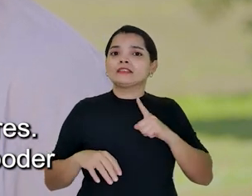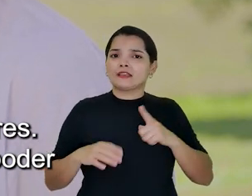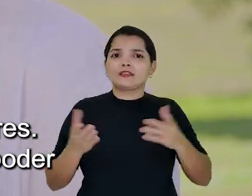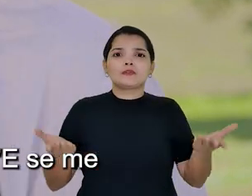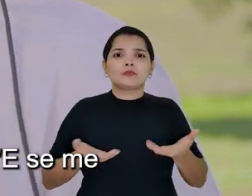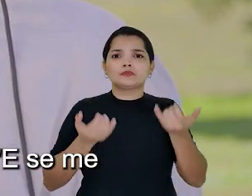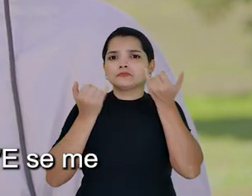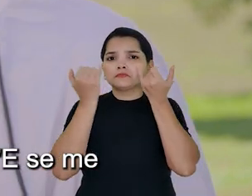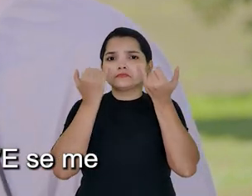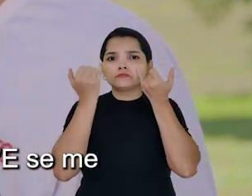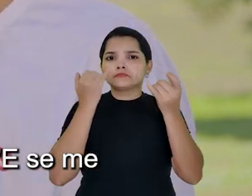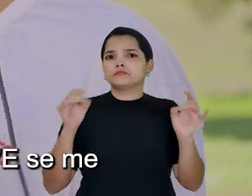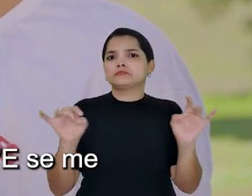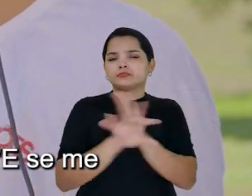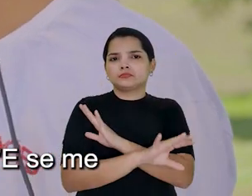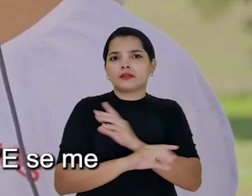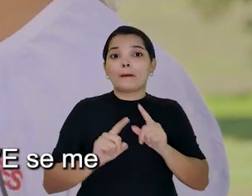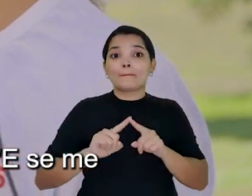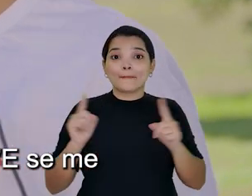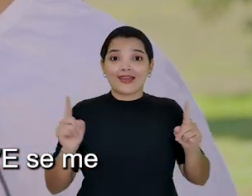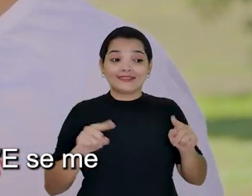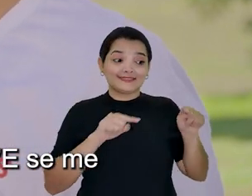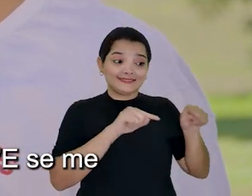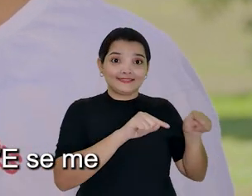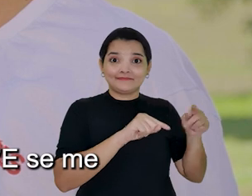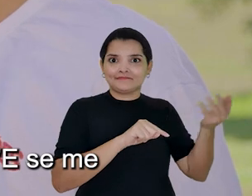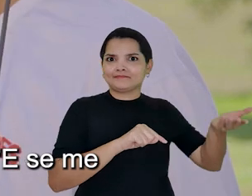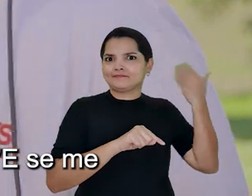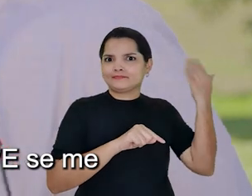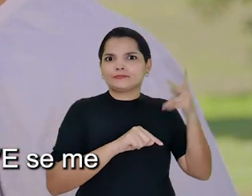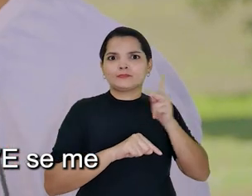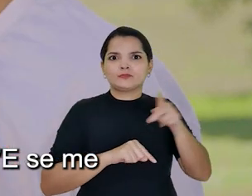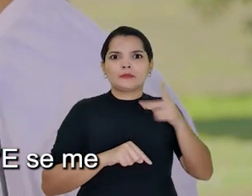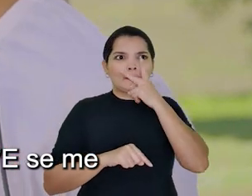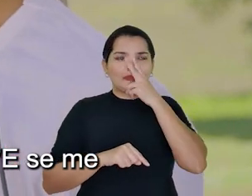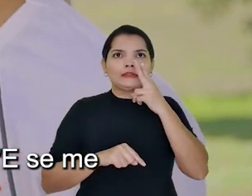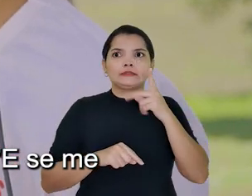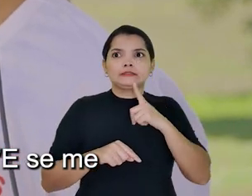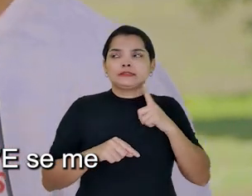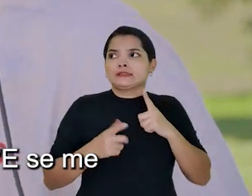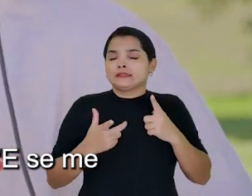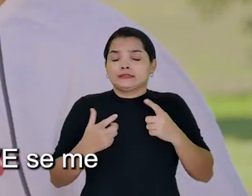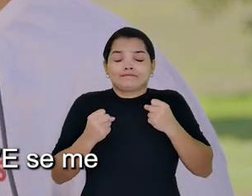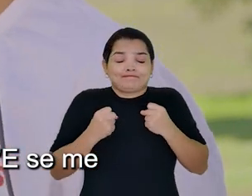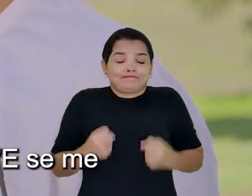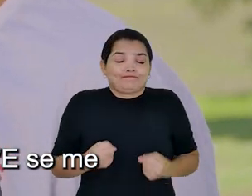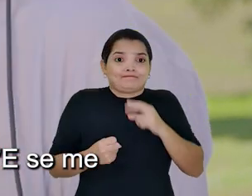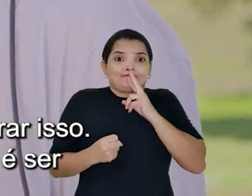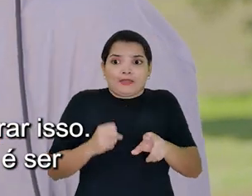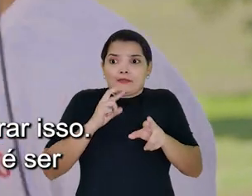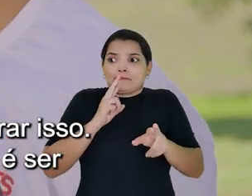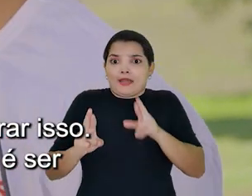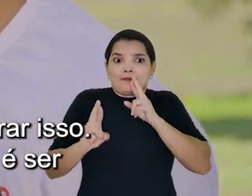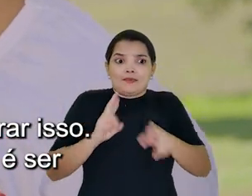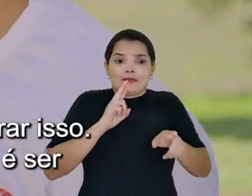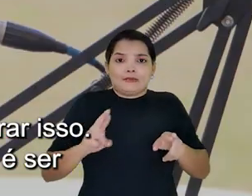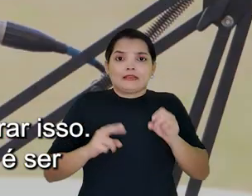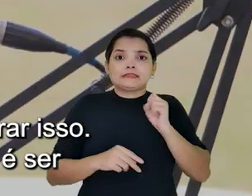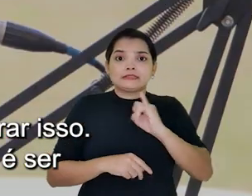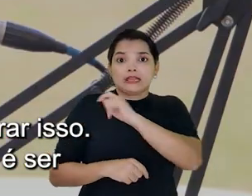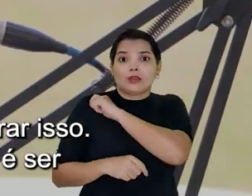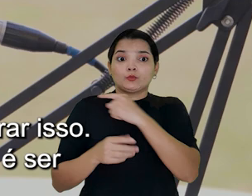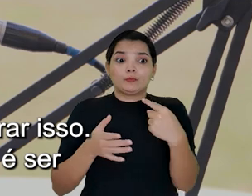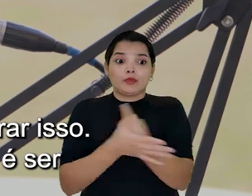ao professor pode tirar esse até o peso que o professor tinha de ter as respostas uhum se me perguntarem eu não